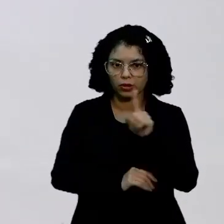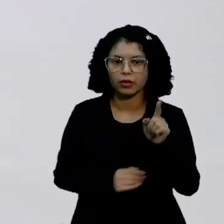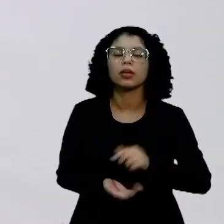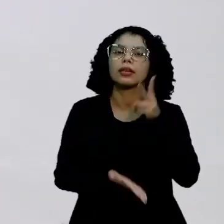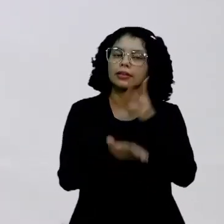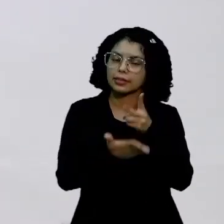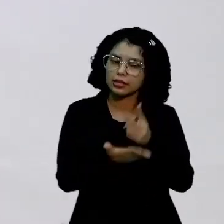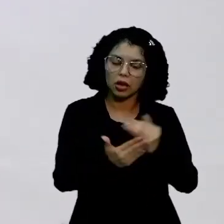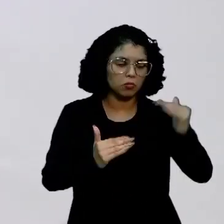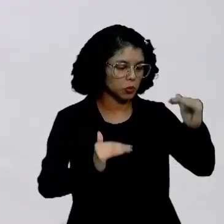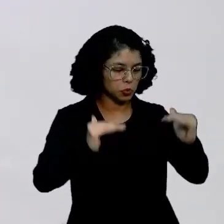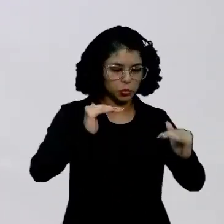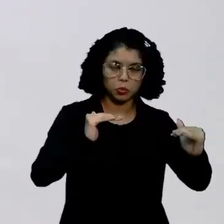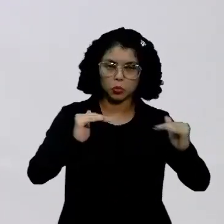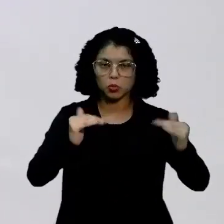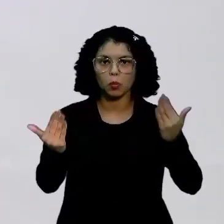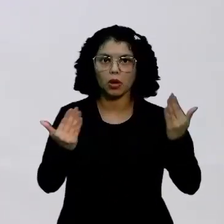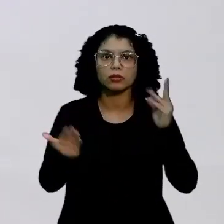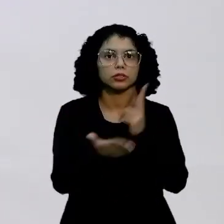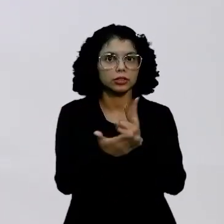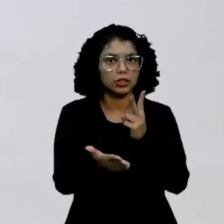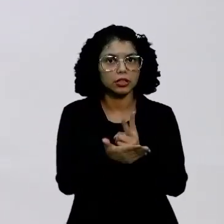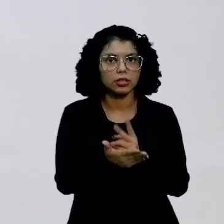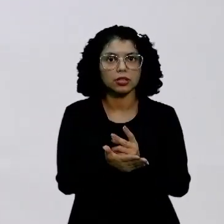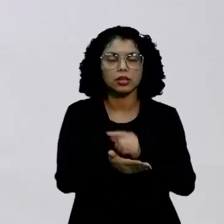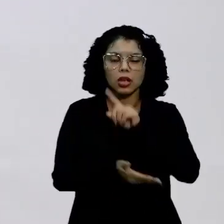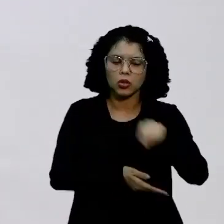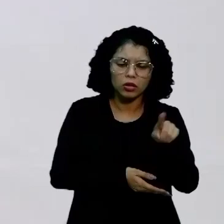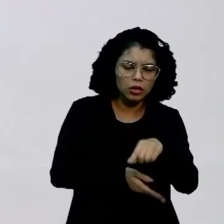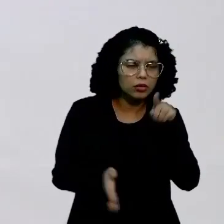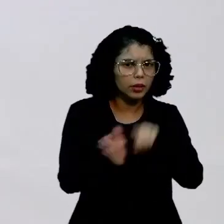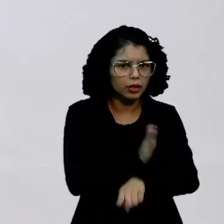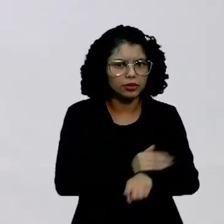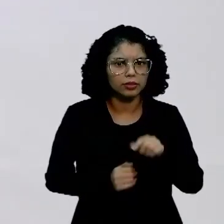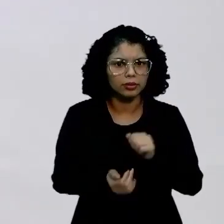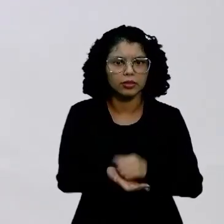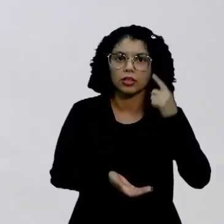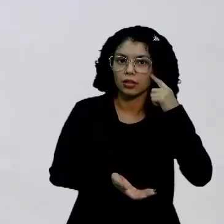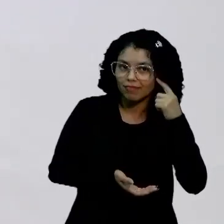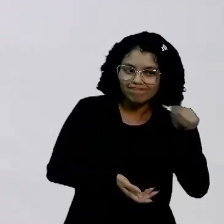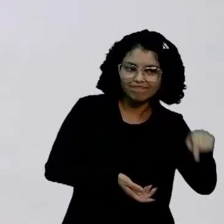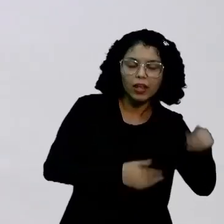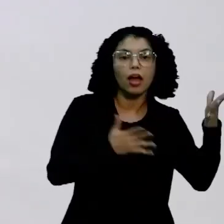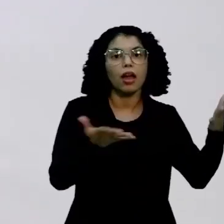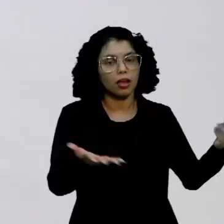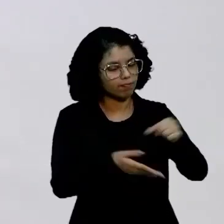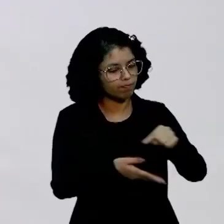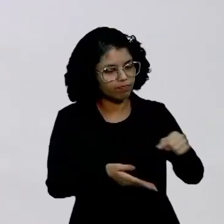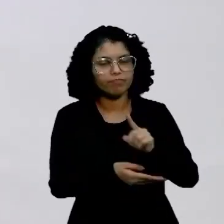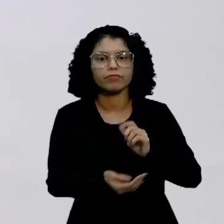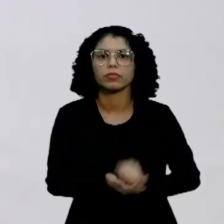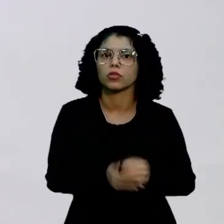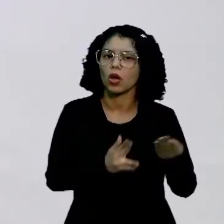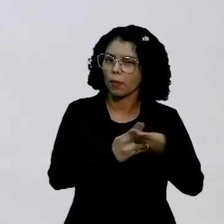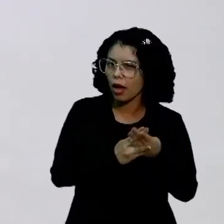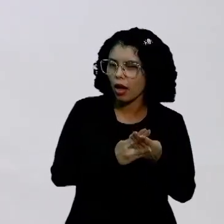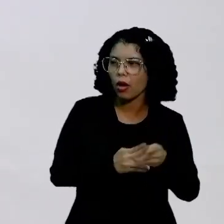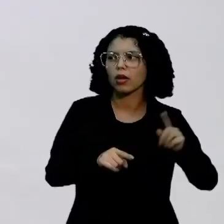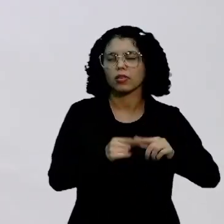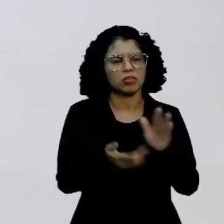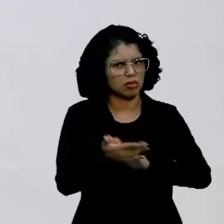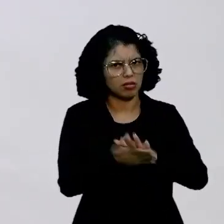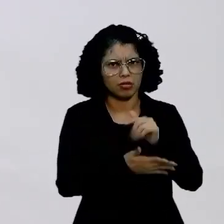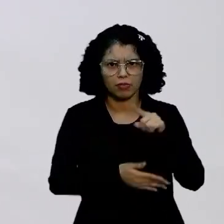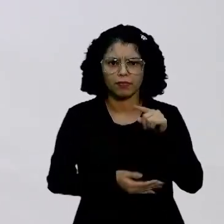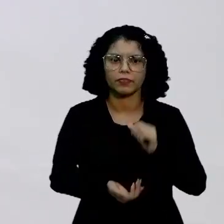sempre estabelecendo relações, vai anulando questões. Poxa, essa questão aqui não é sobre o barroco, não tem nada a